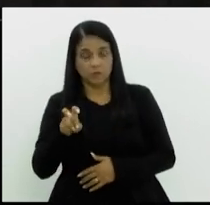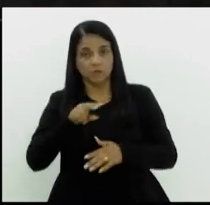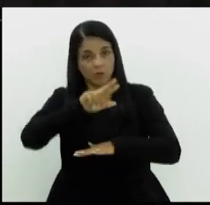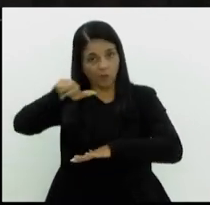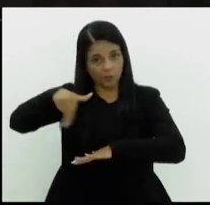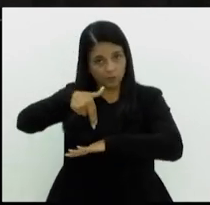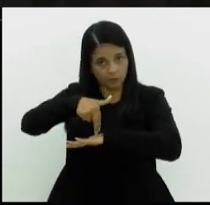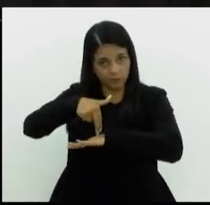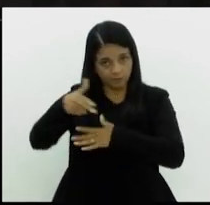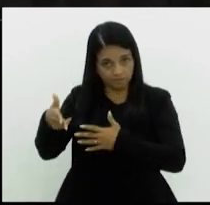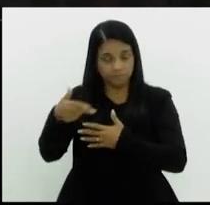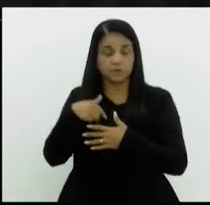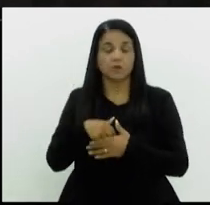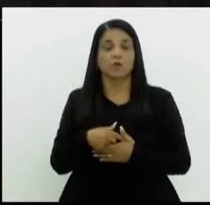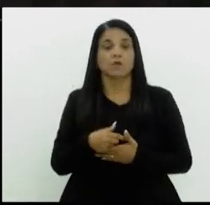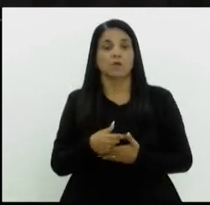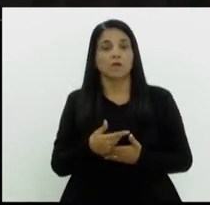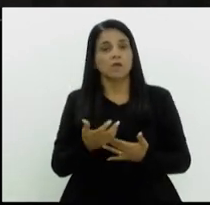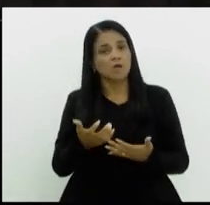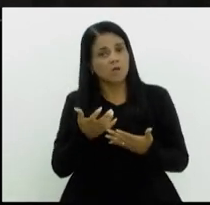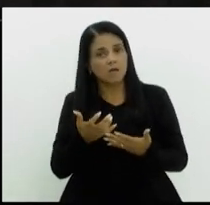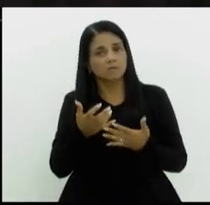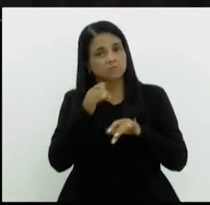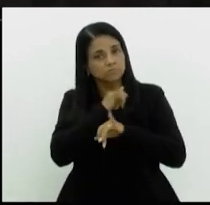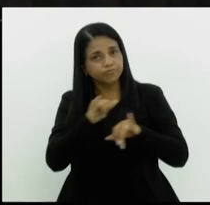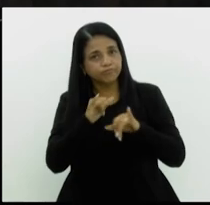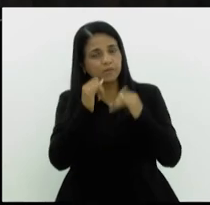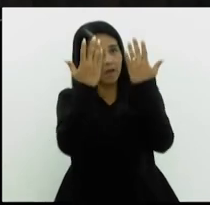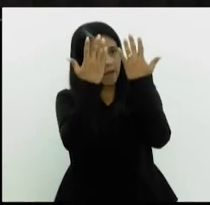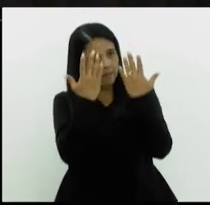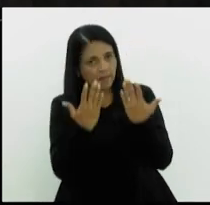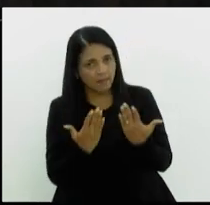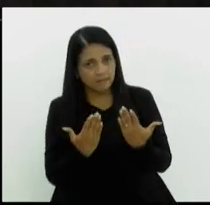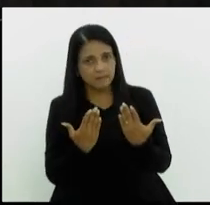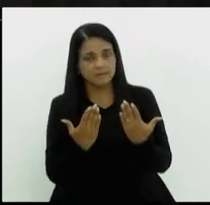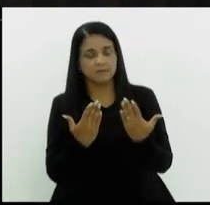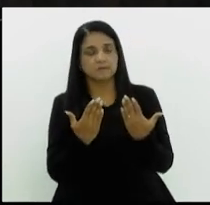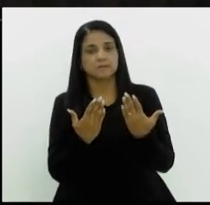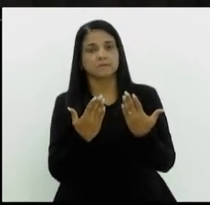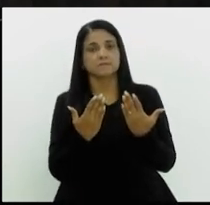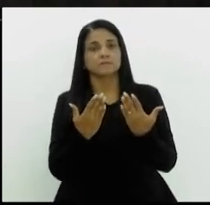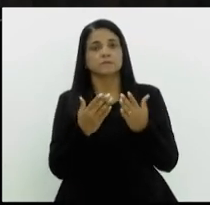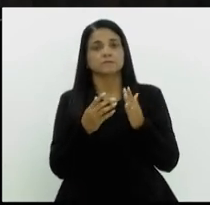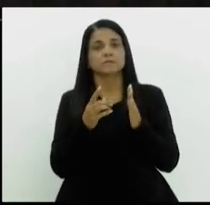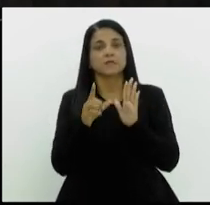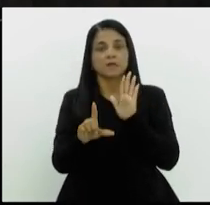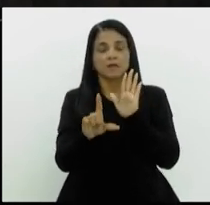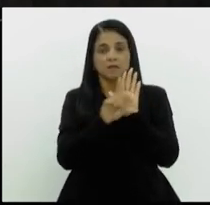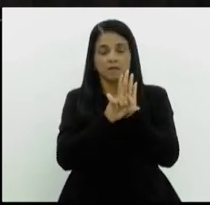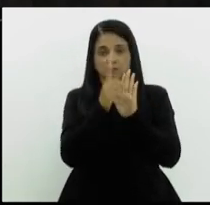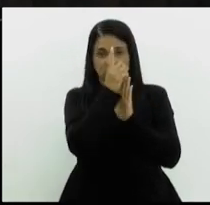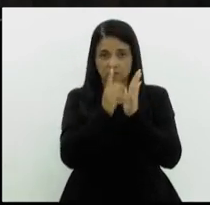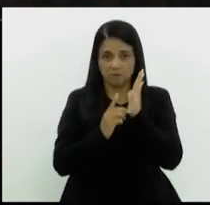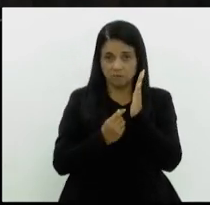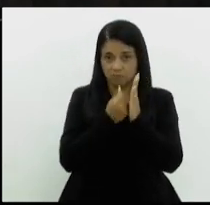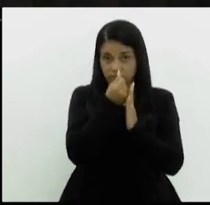E eu queria trazer aqui a análise da Lei de Diretrizes Orçamentárias